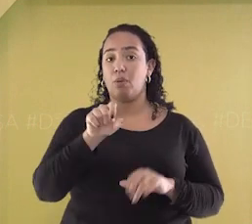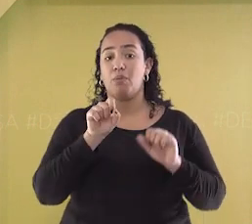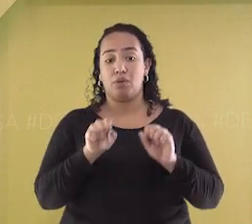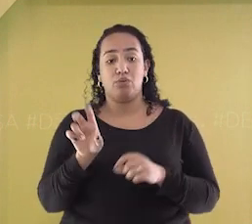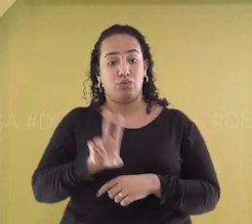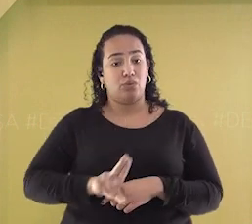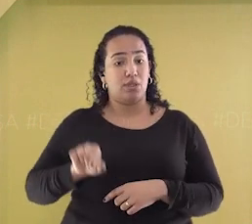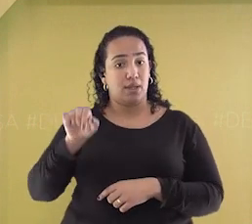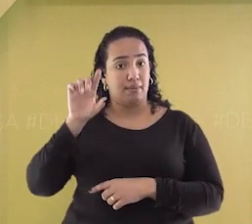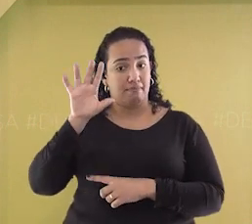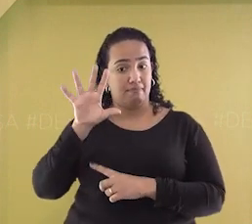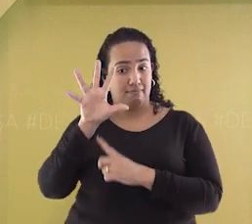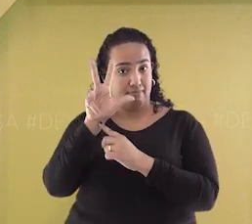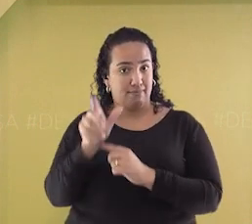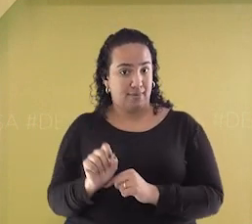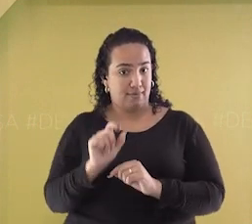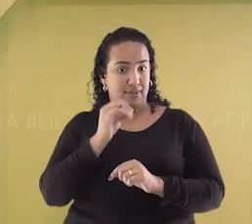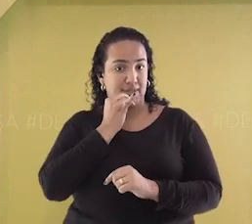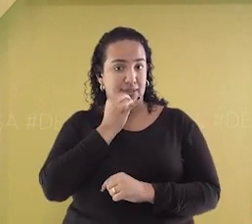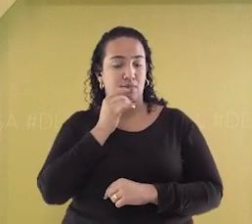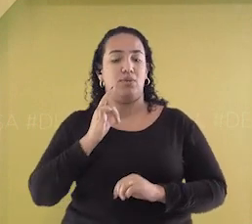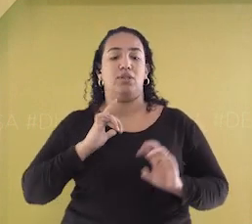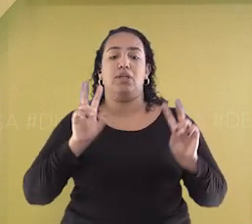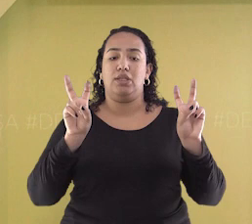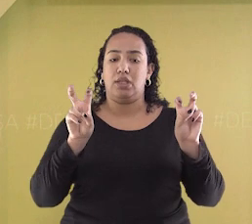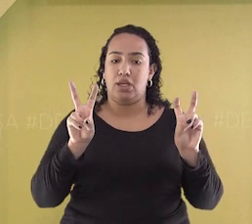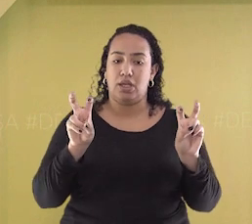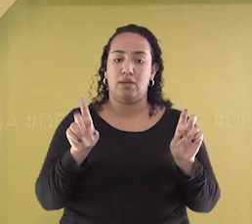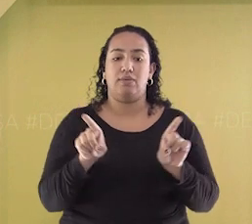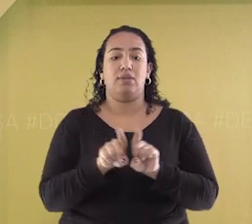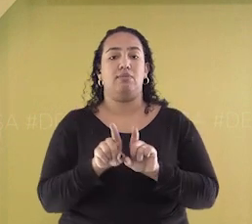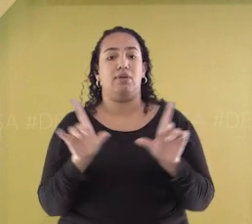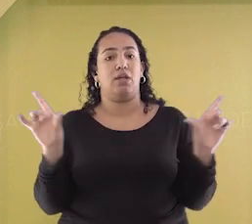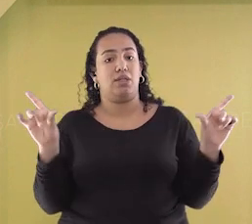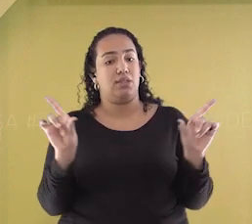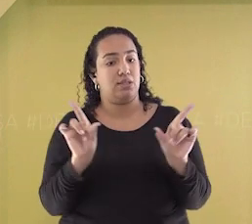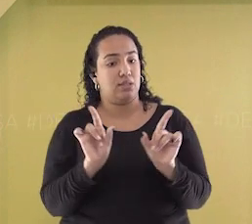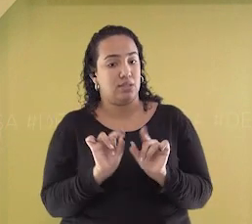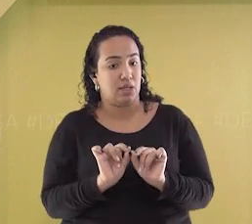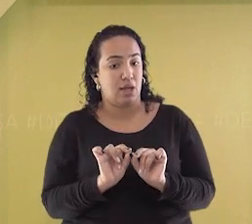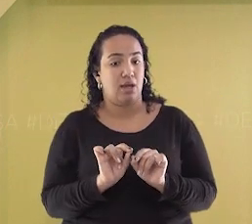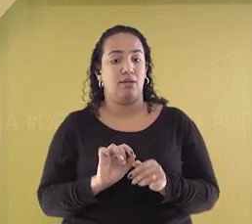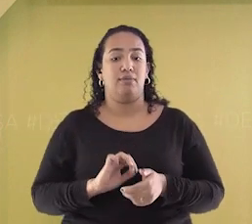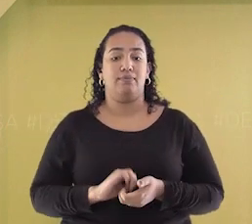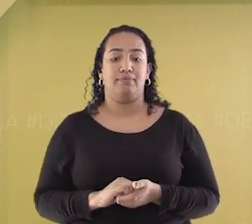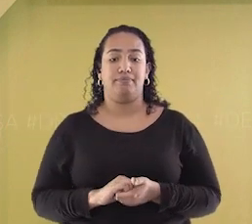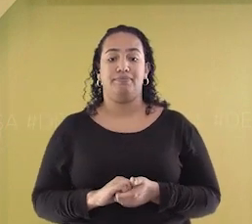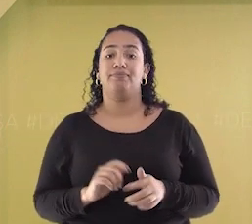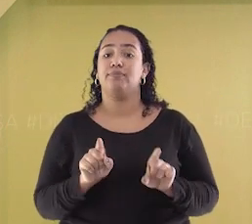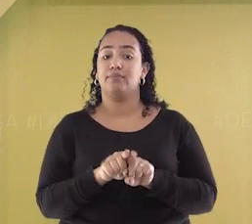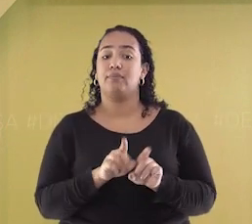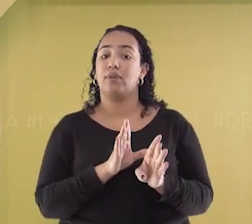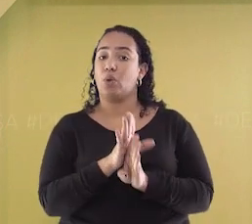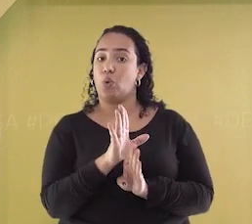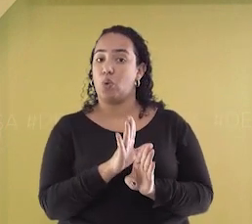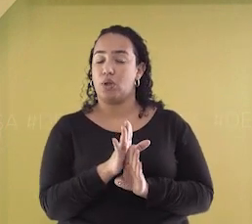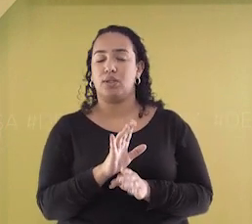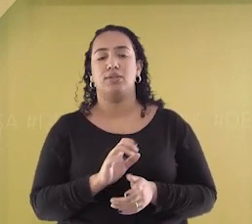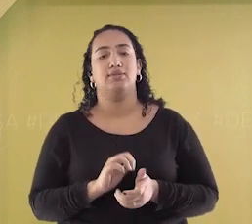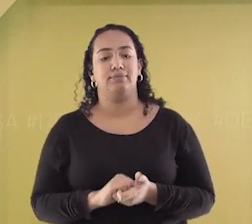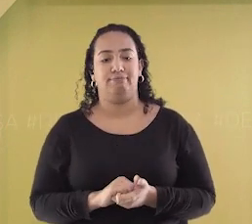um exemplo de um mapa que contém título, escala e